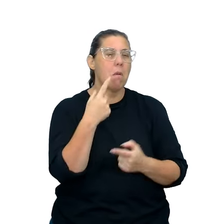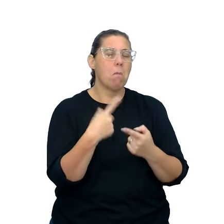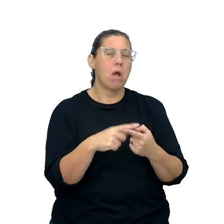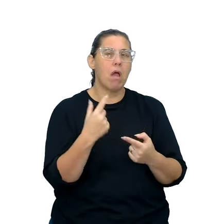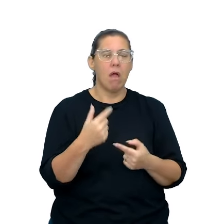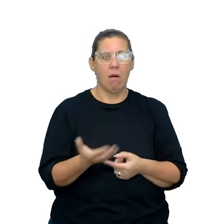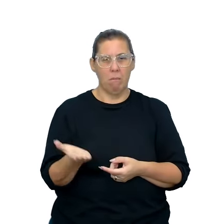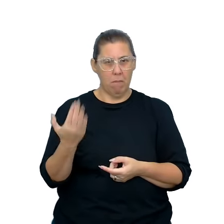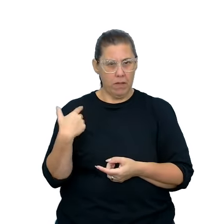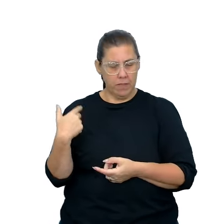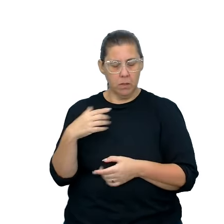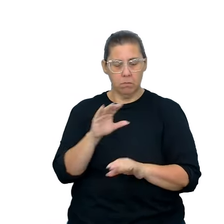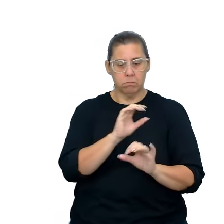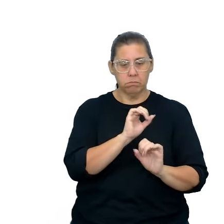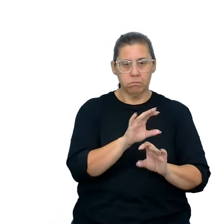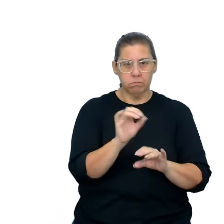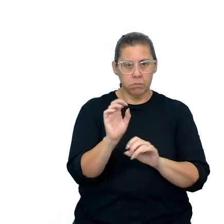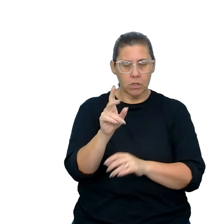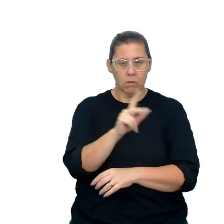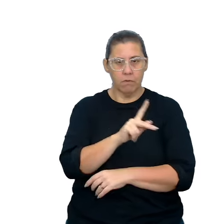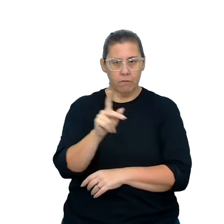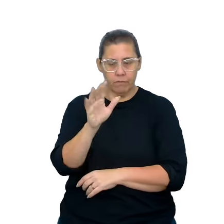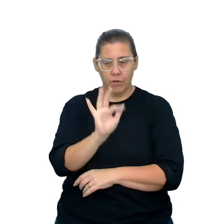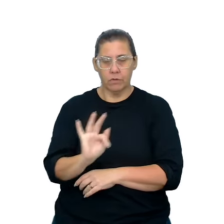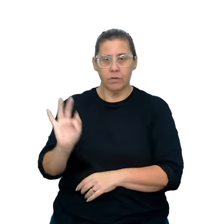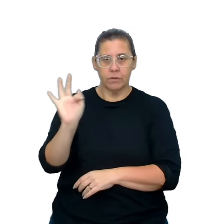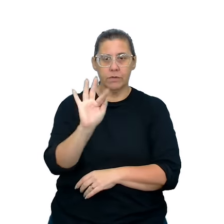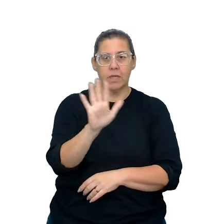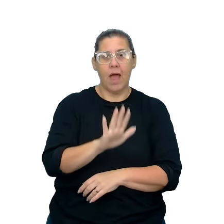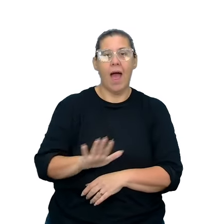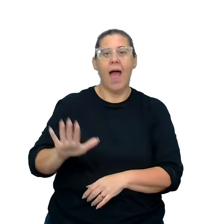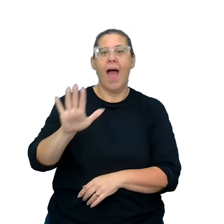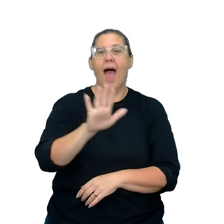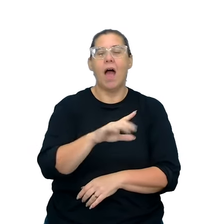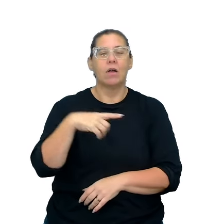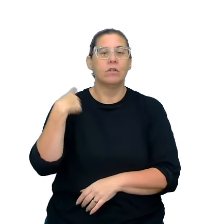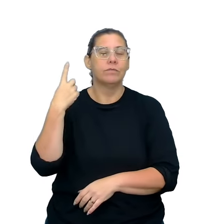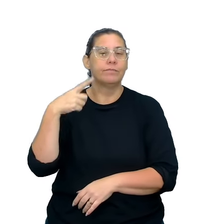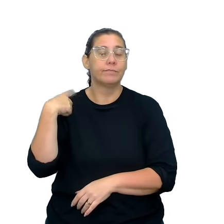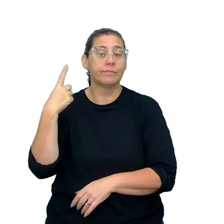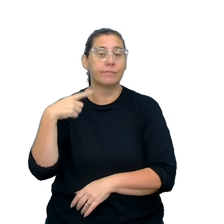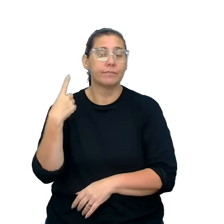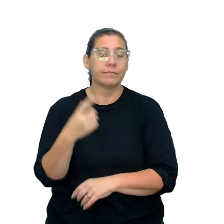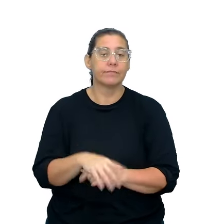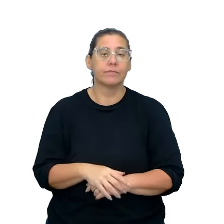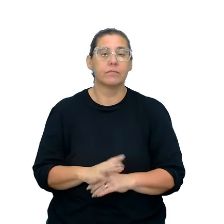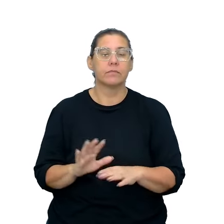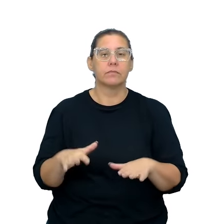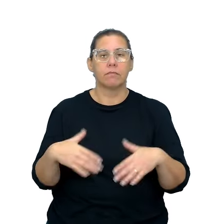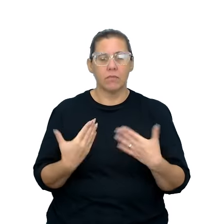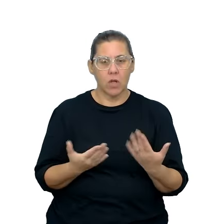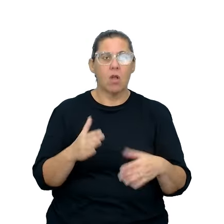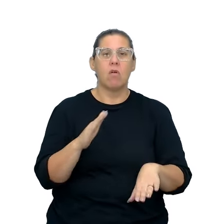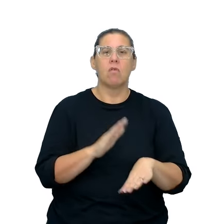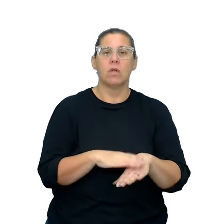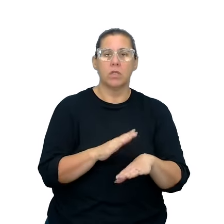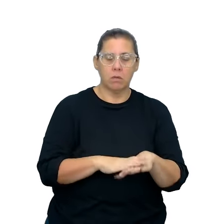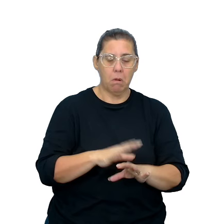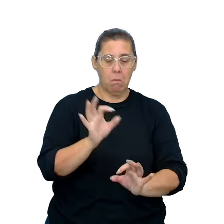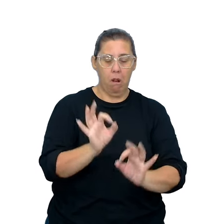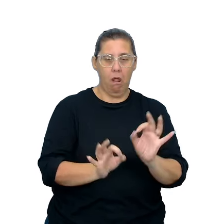numa faculdade como direito, na área do direito, linguagem jurídica, e nós fazíamos muitos